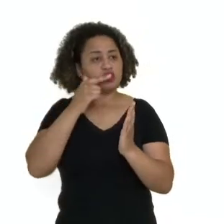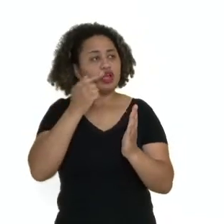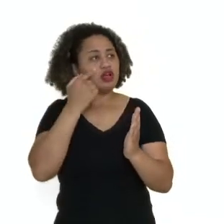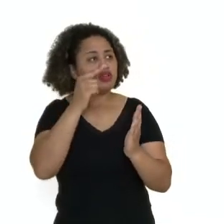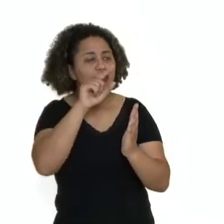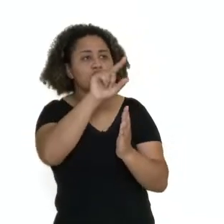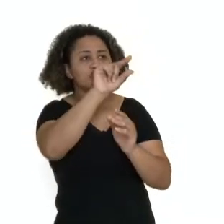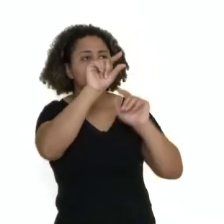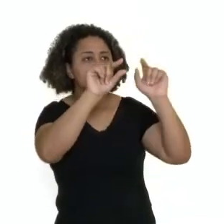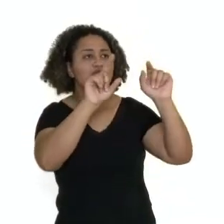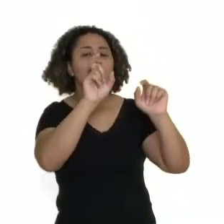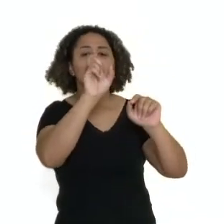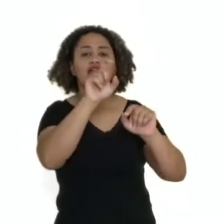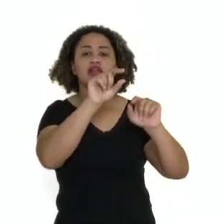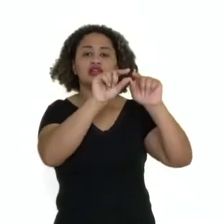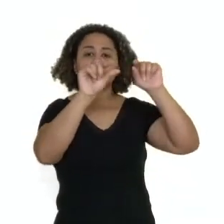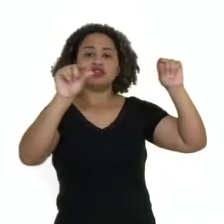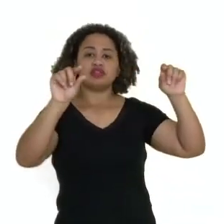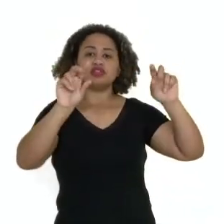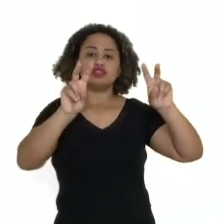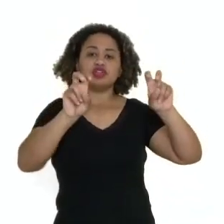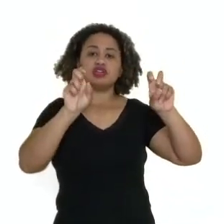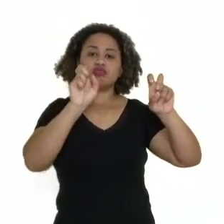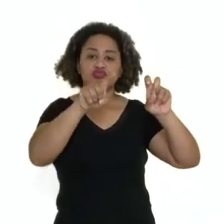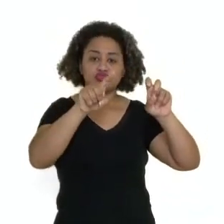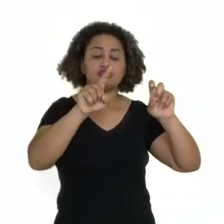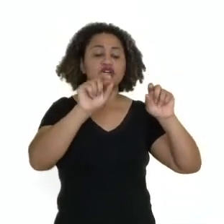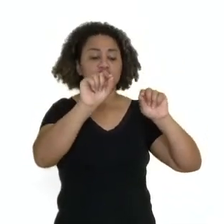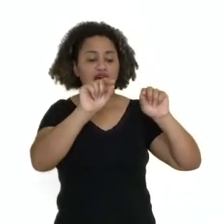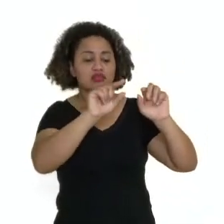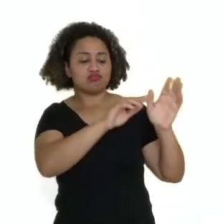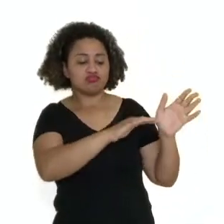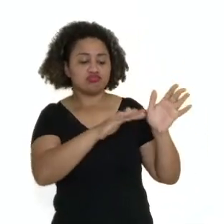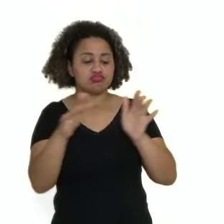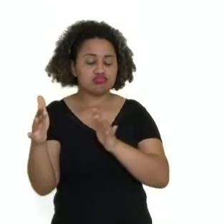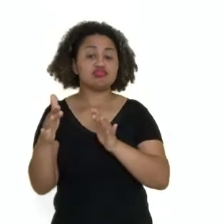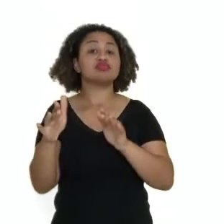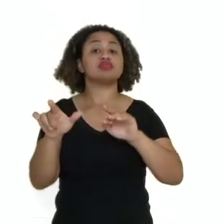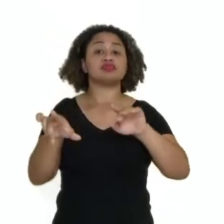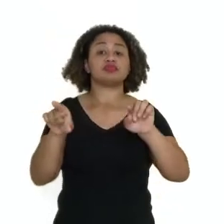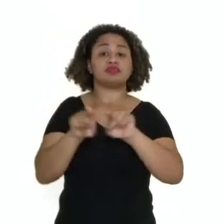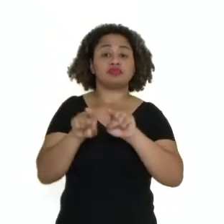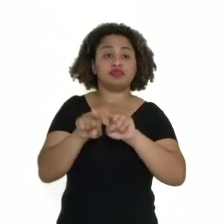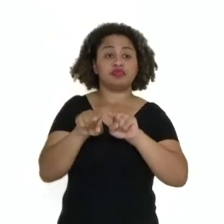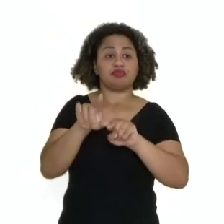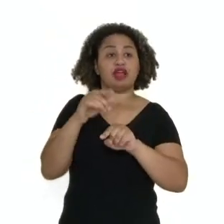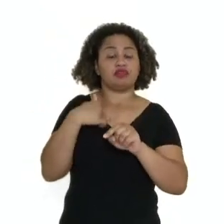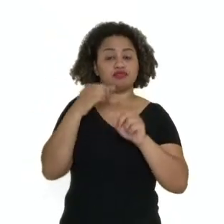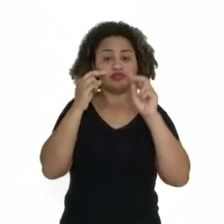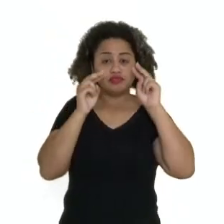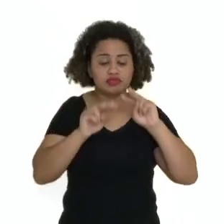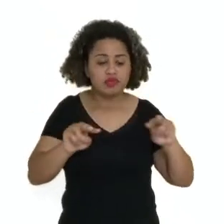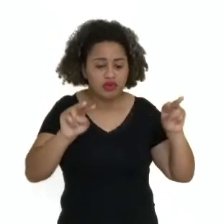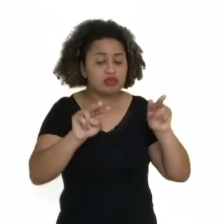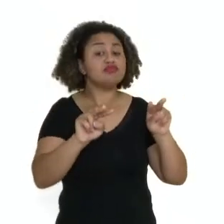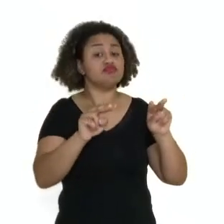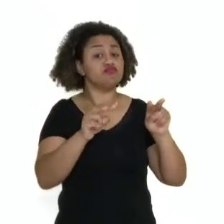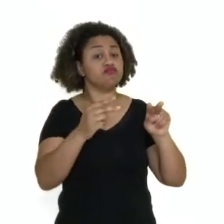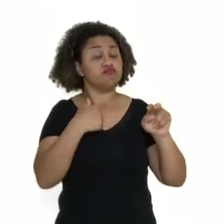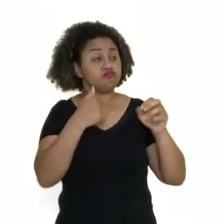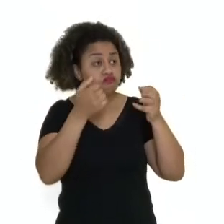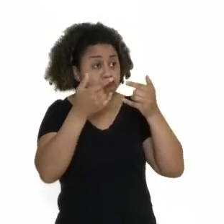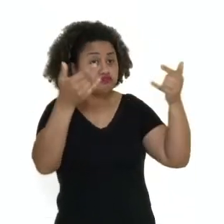como títulos clicáveis, menu, linha do tempo. E além de serem mais atrativos visualmente, ajudam